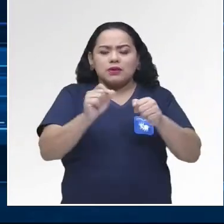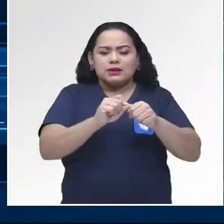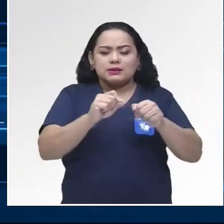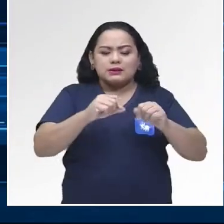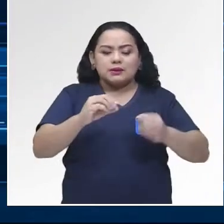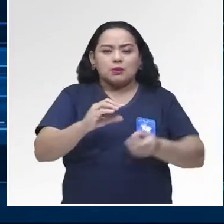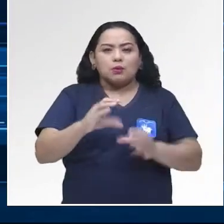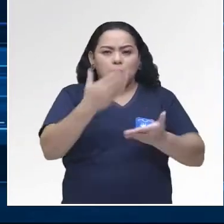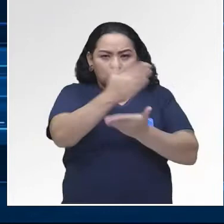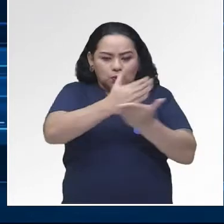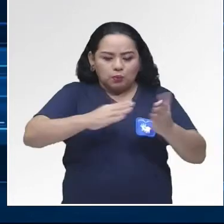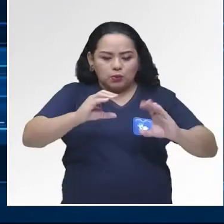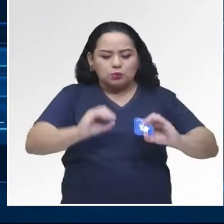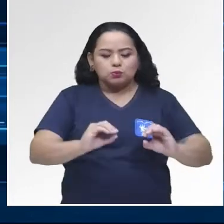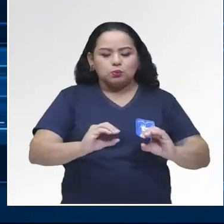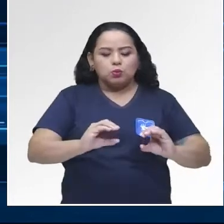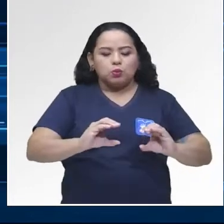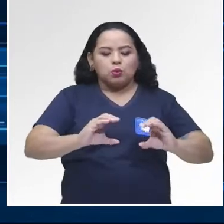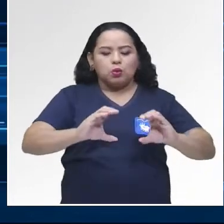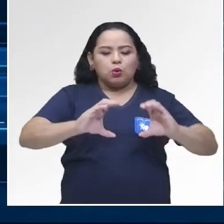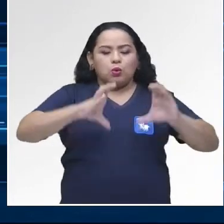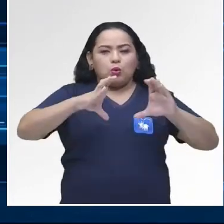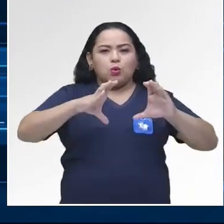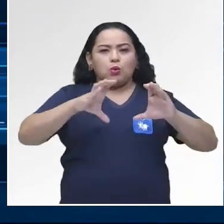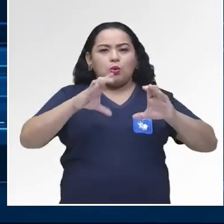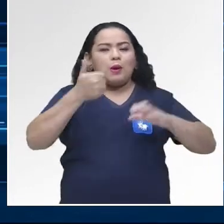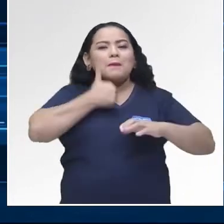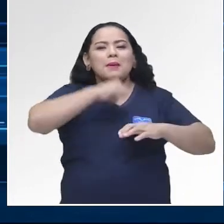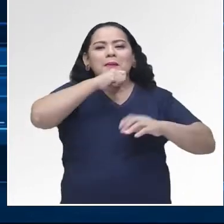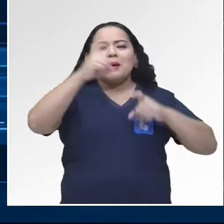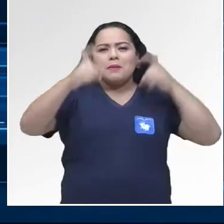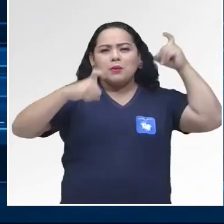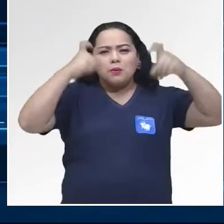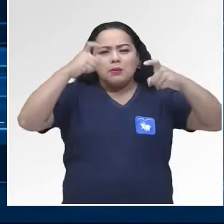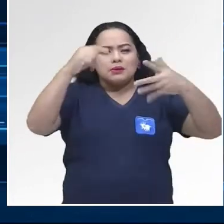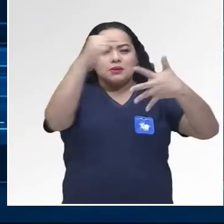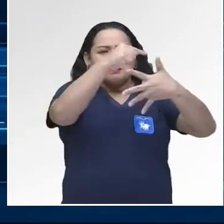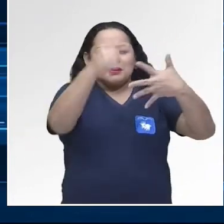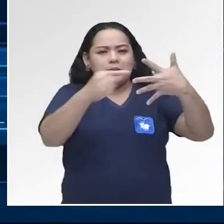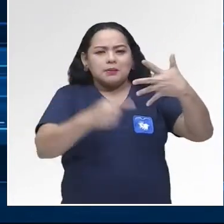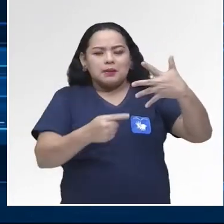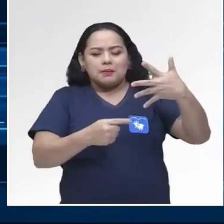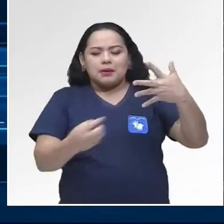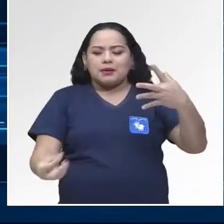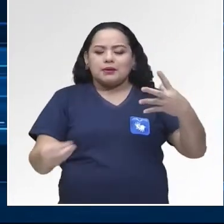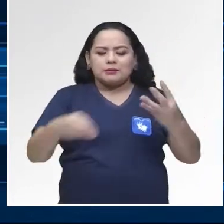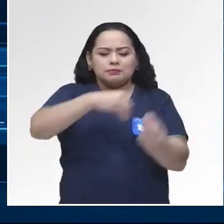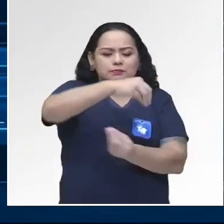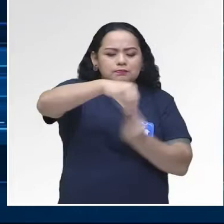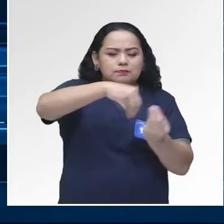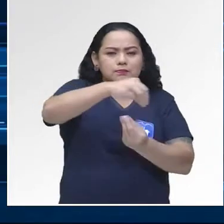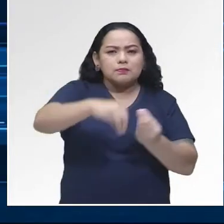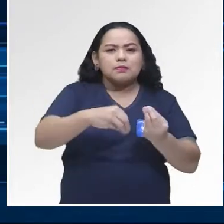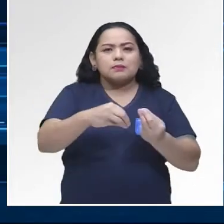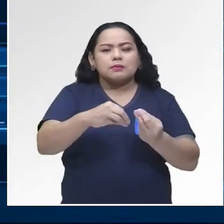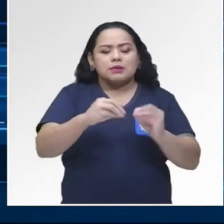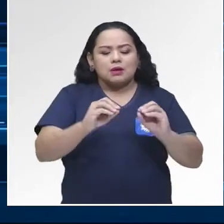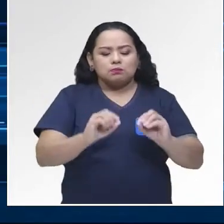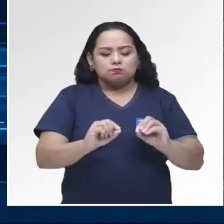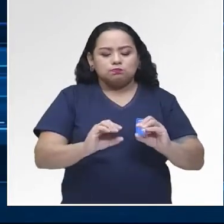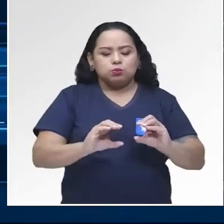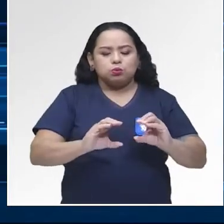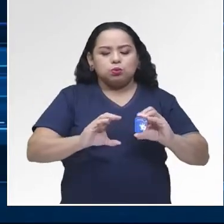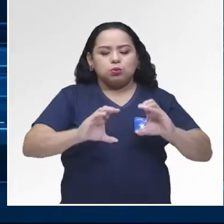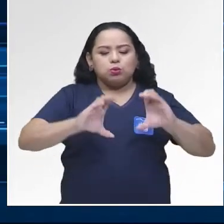cresça. Ela não está preocupada quais são os componentes que estão no fermento.